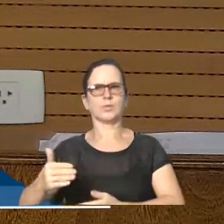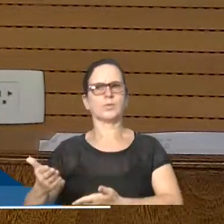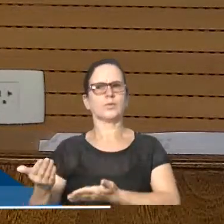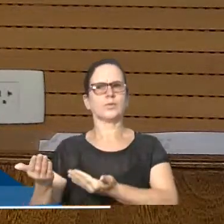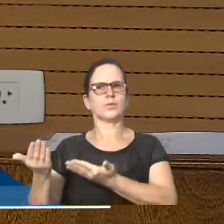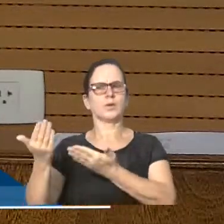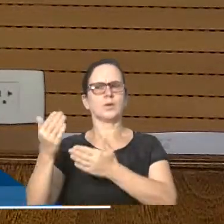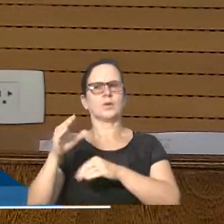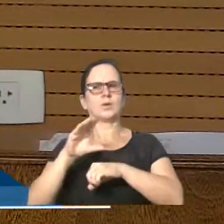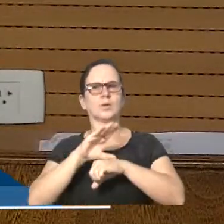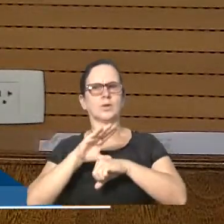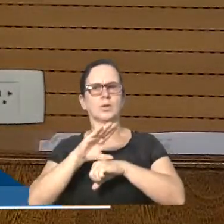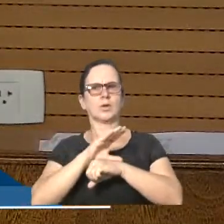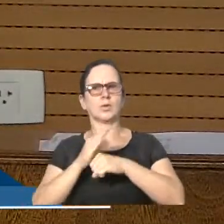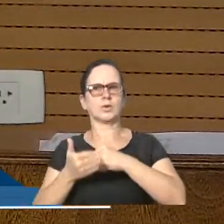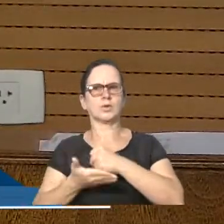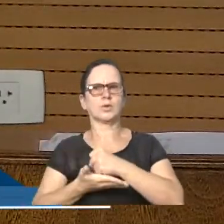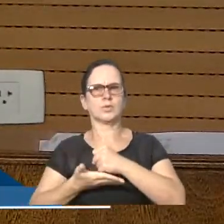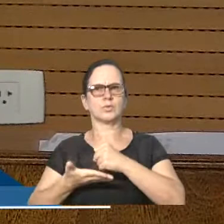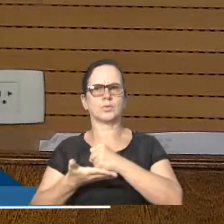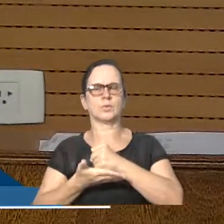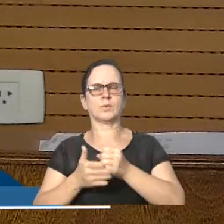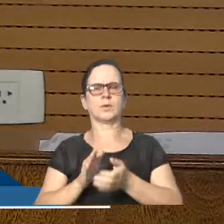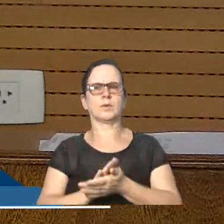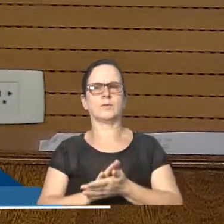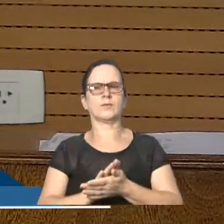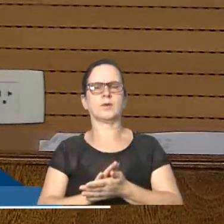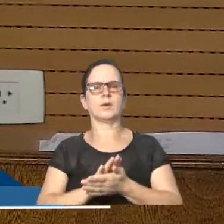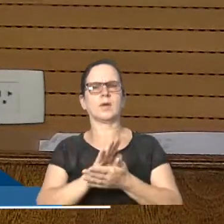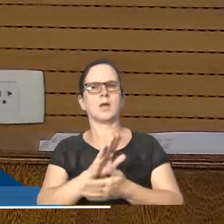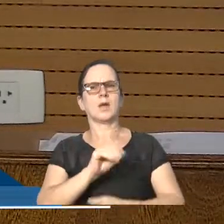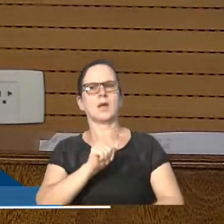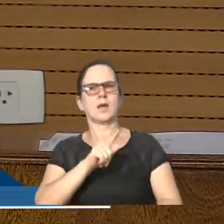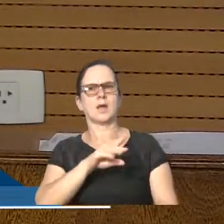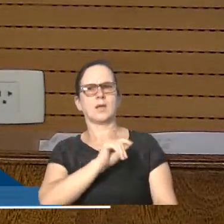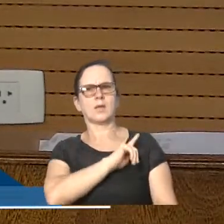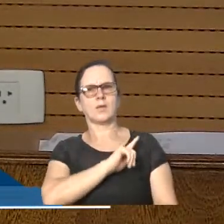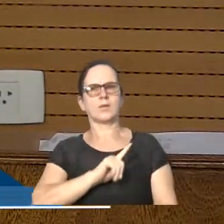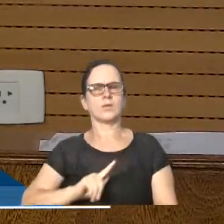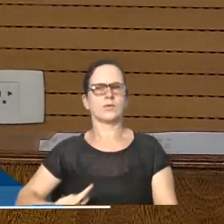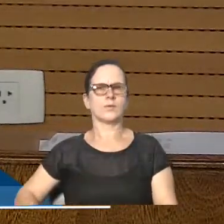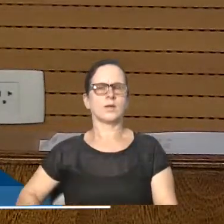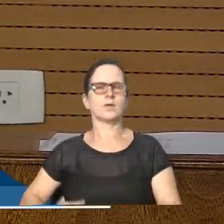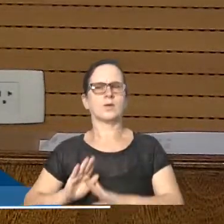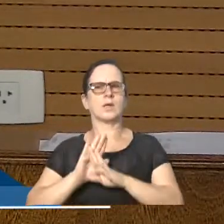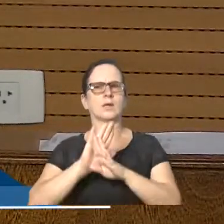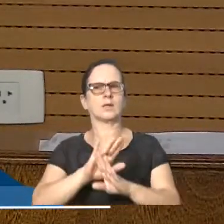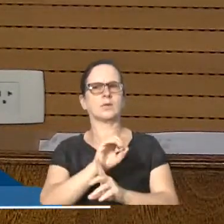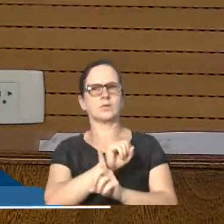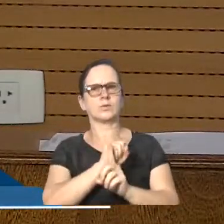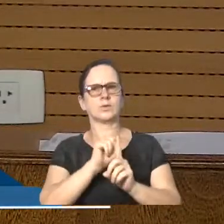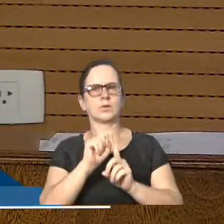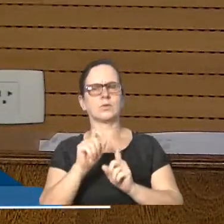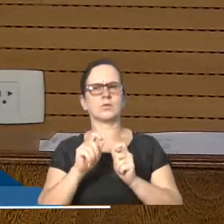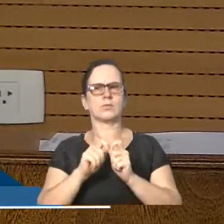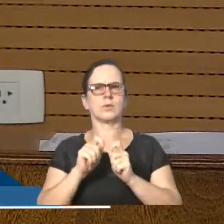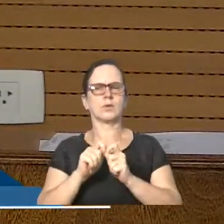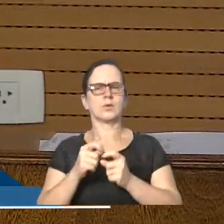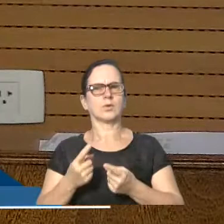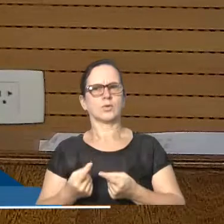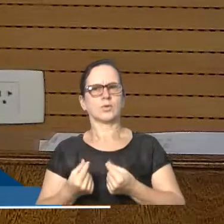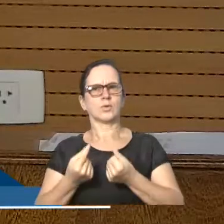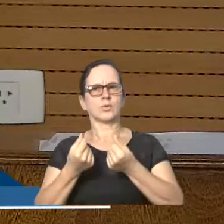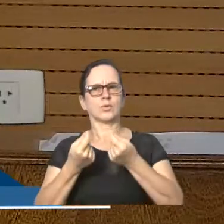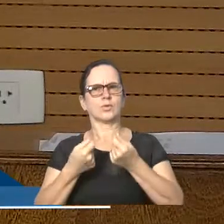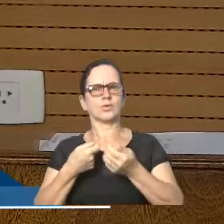da Constituição. As ações governamentais na área da assistência social serão realizadas com recursos do